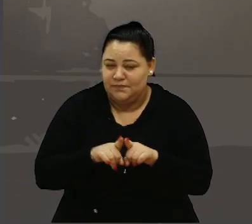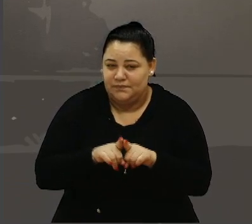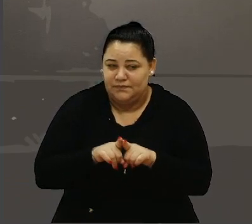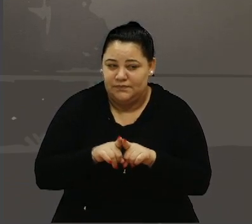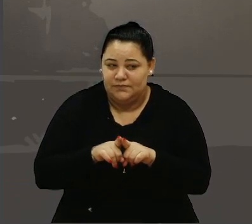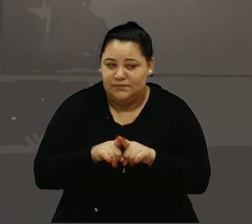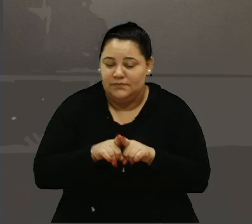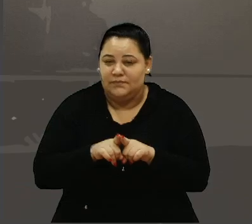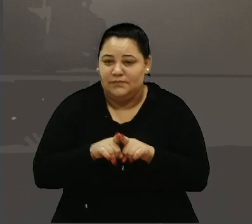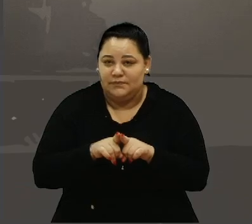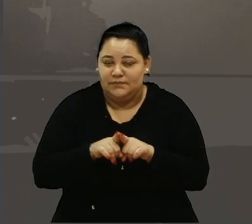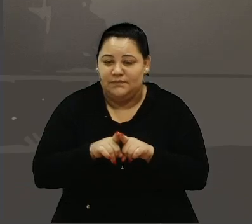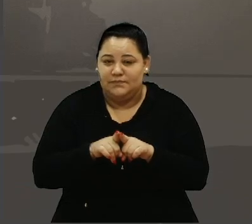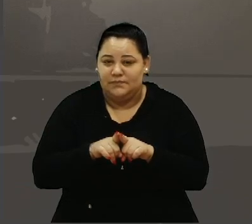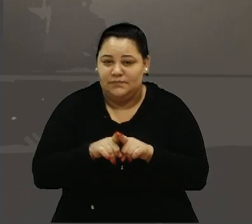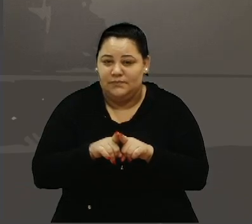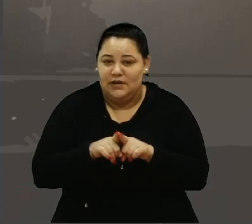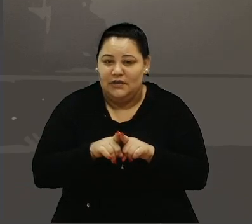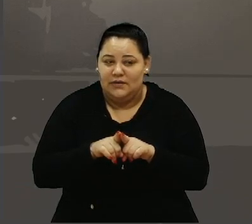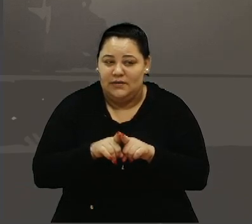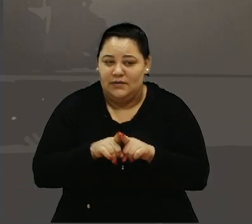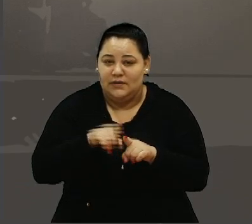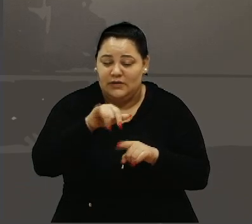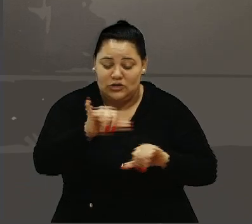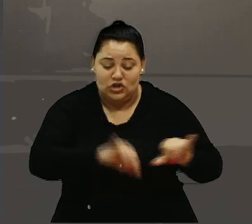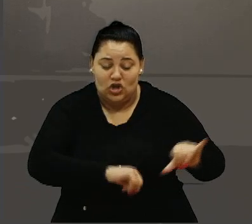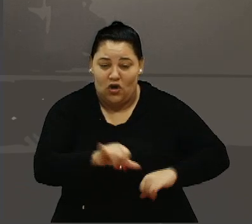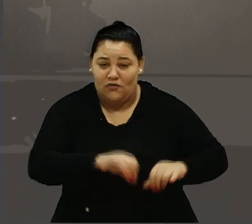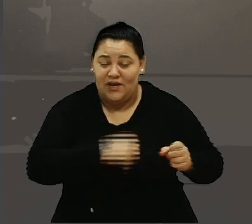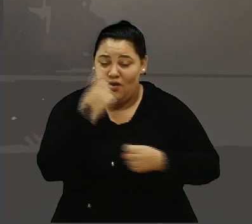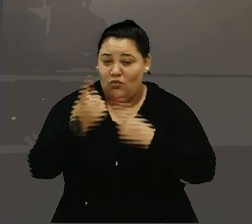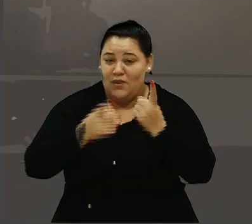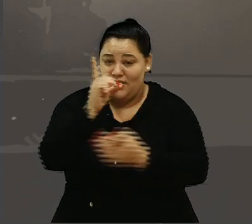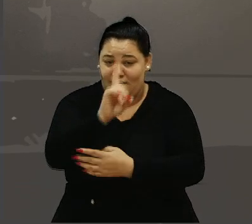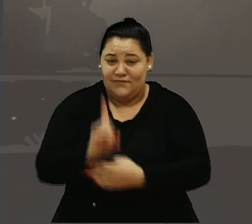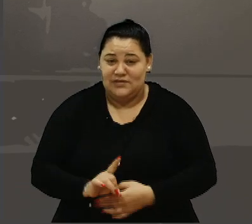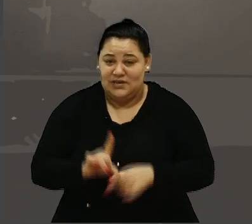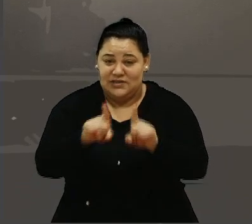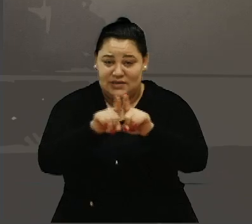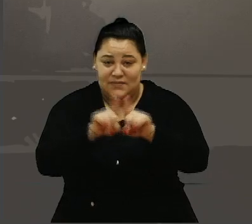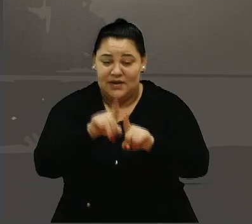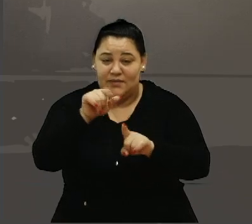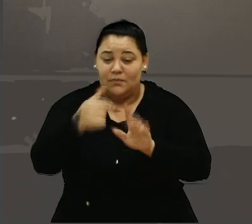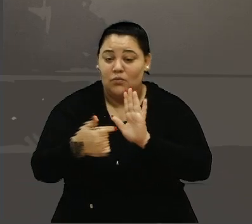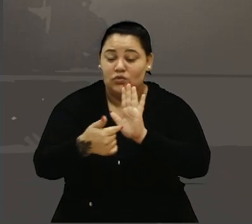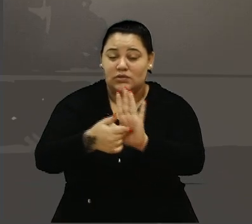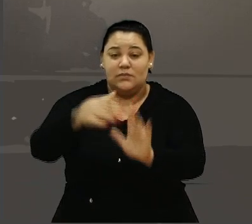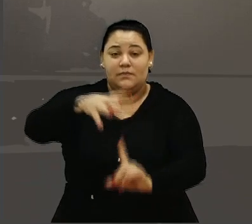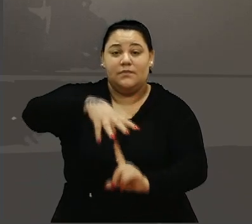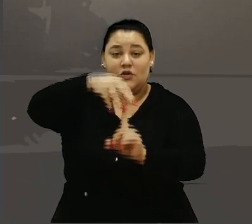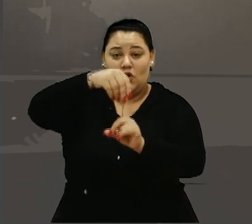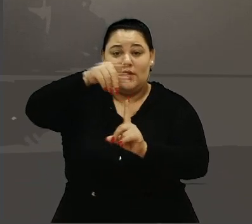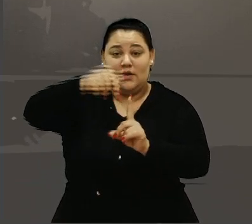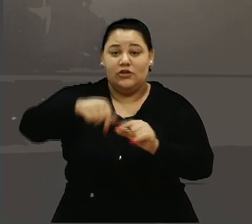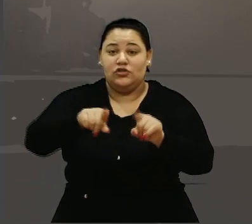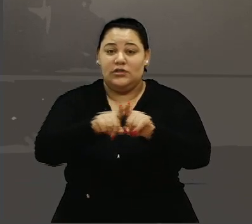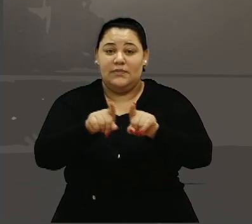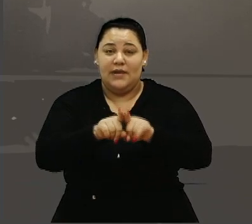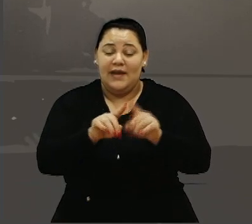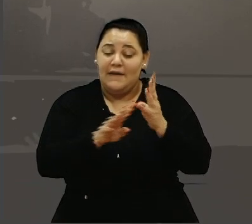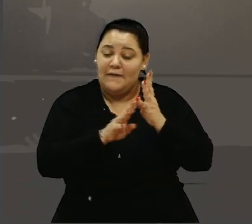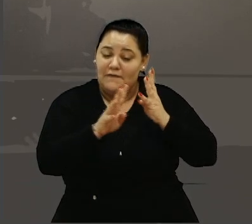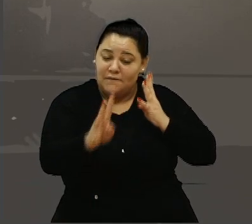com fibromialgia a pessoas que sofrem de alguma deficiência, dando assim prioridade em filas